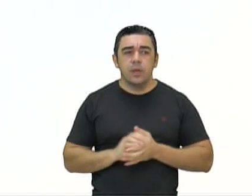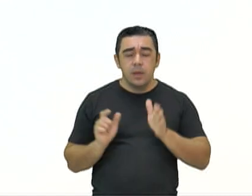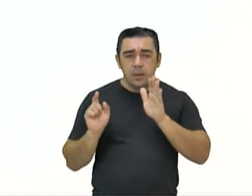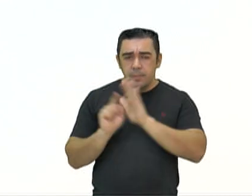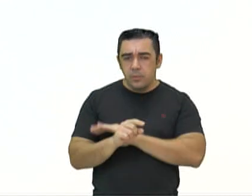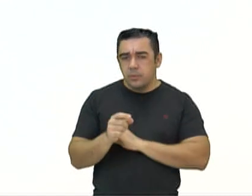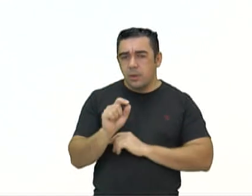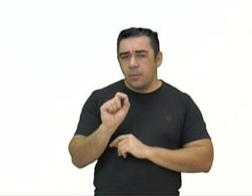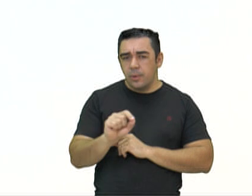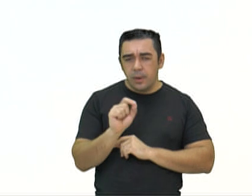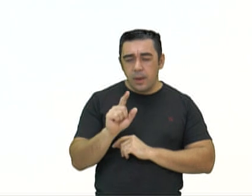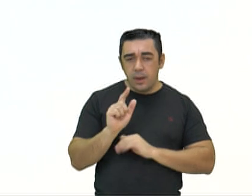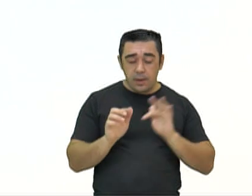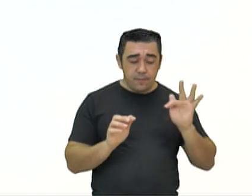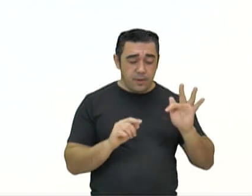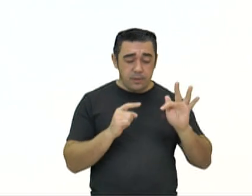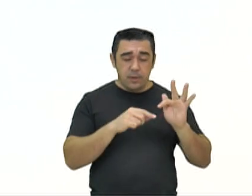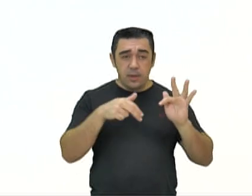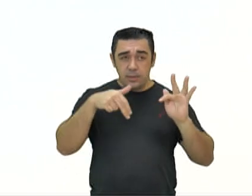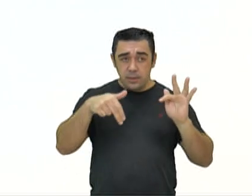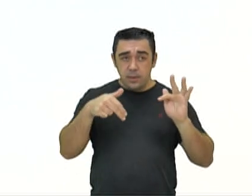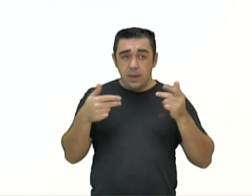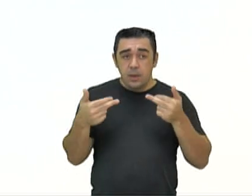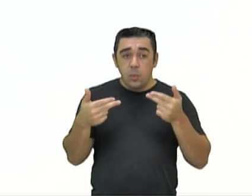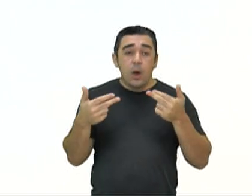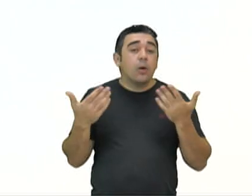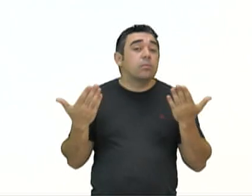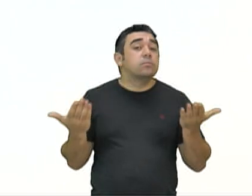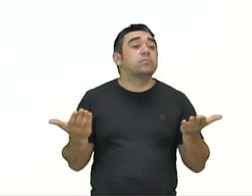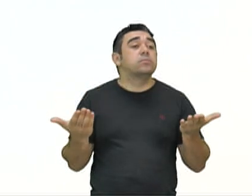da força em Newton é igual a...